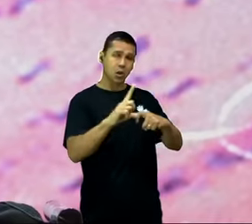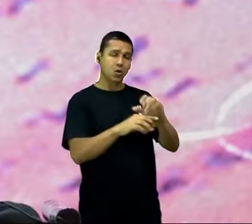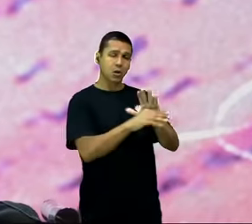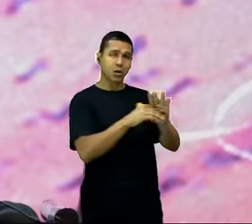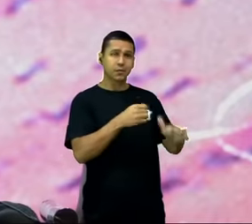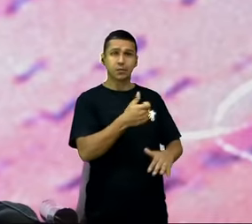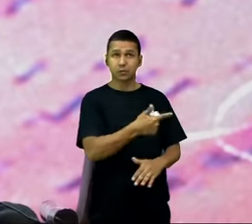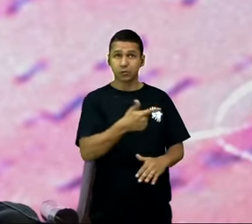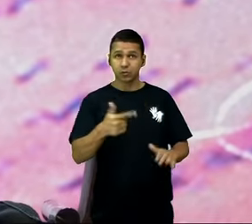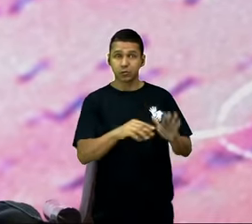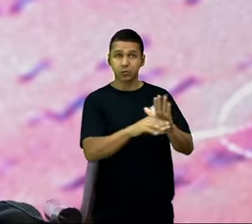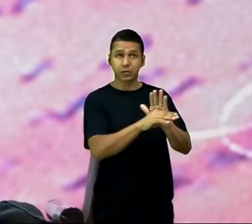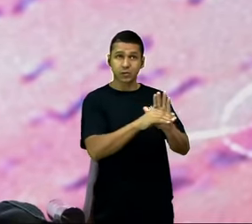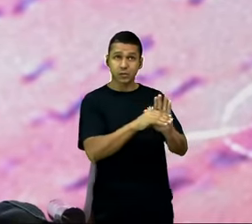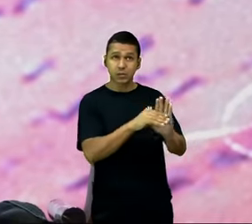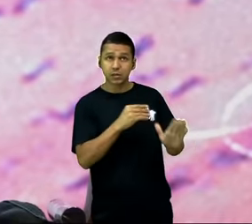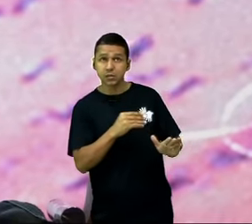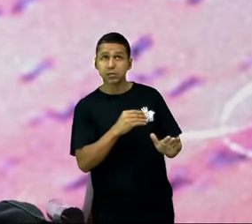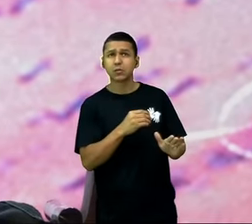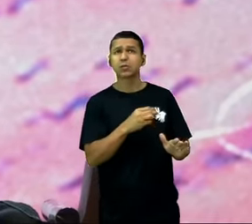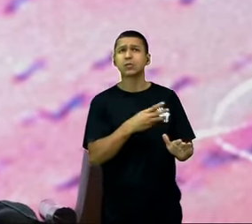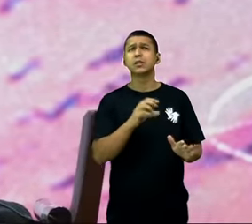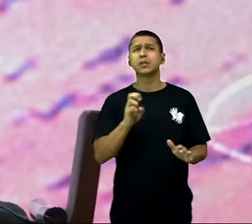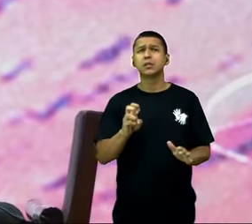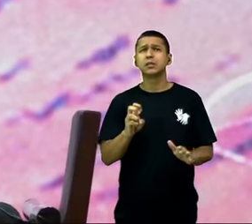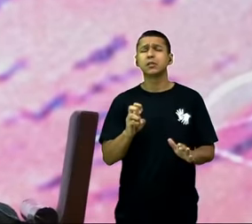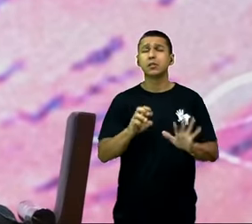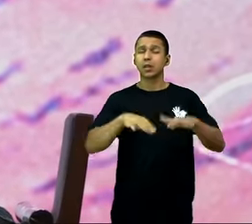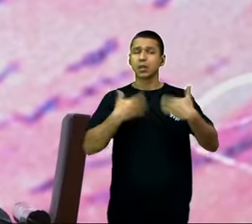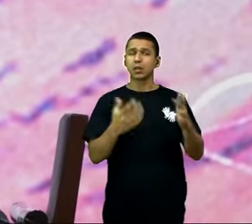versículo 35. Jesus diz assim, então Jesus lhes perguntou.